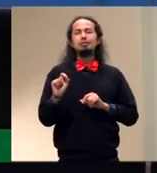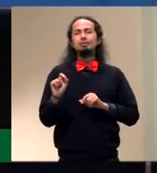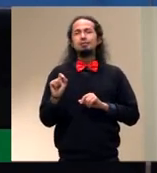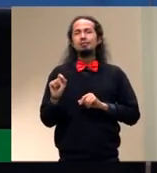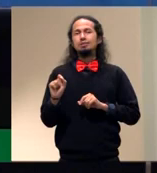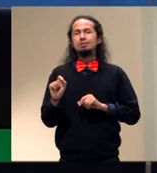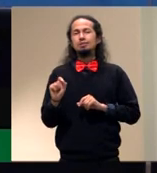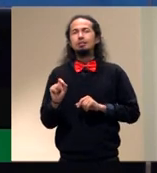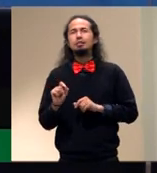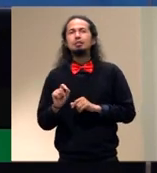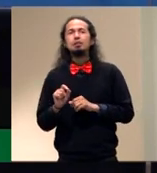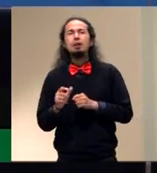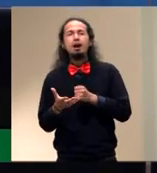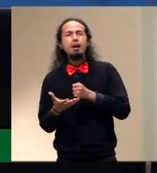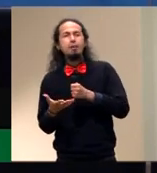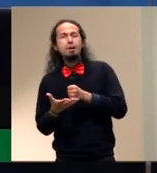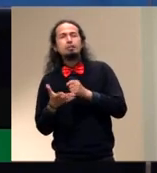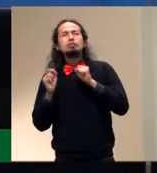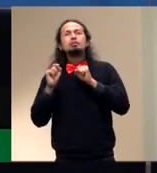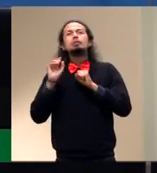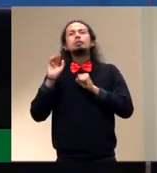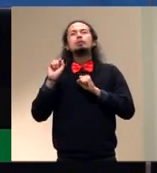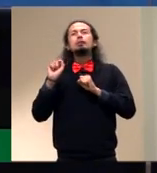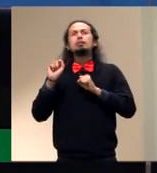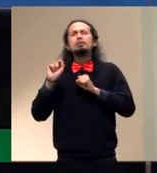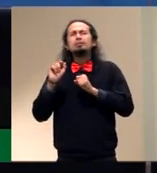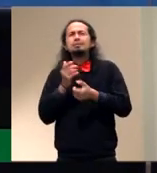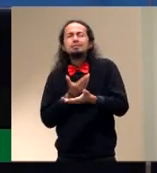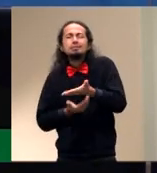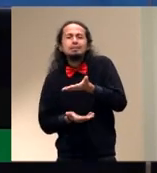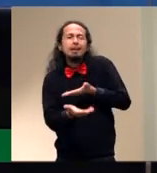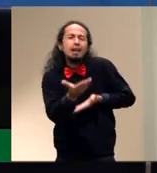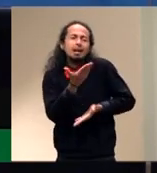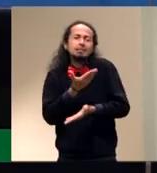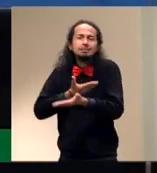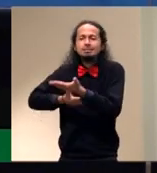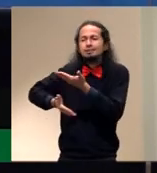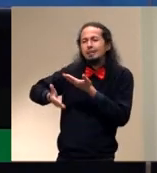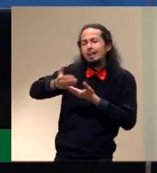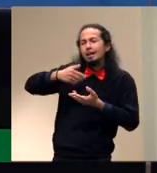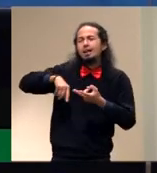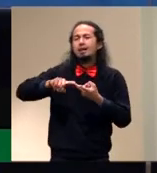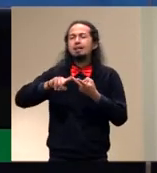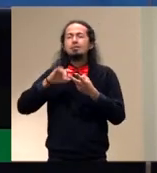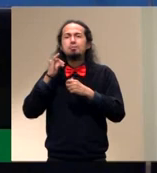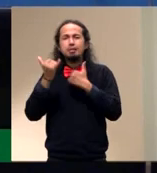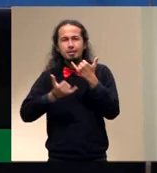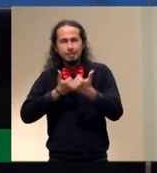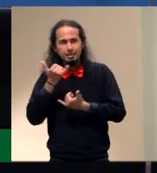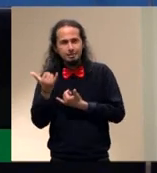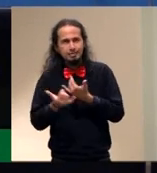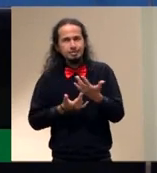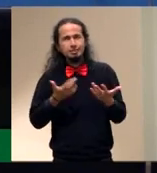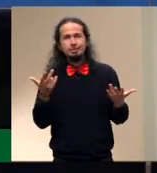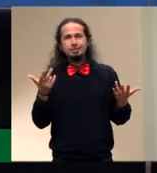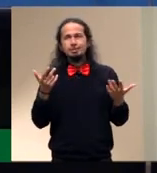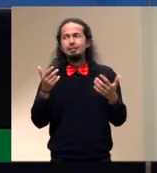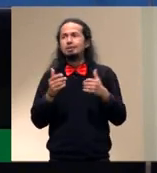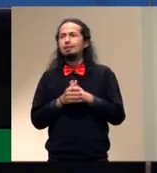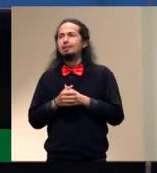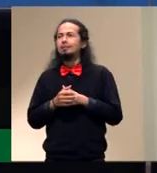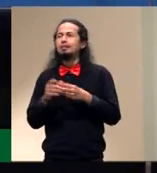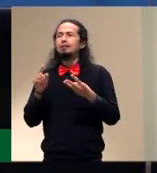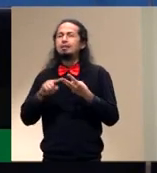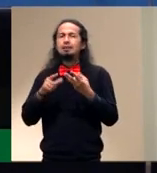do fundamento da interação, né, da interação da brincadeira, e eu diria, vou me permitir que eu complemente da